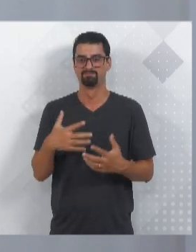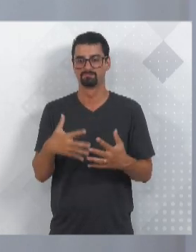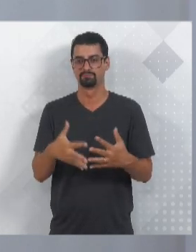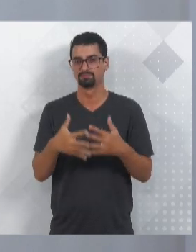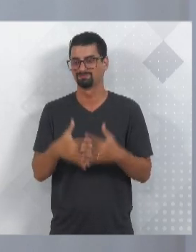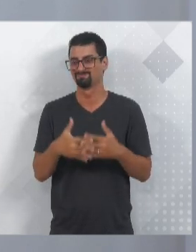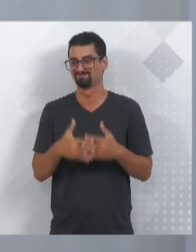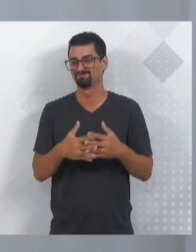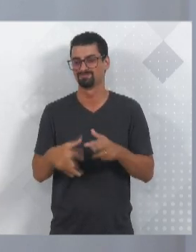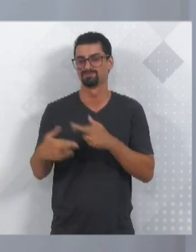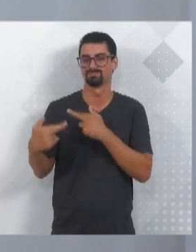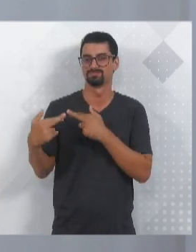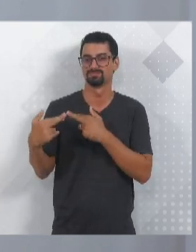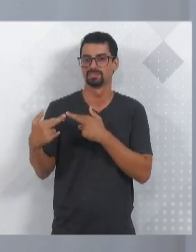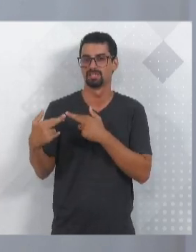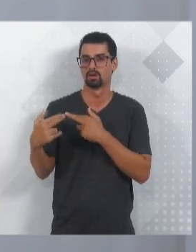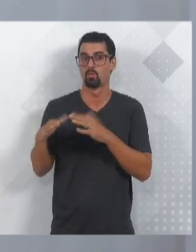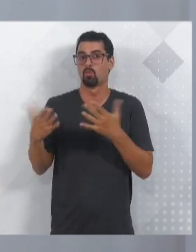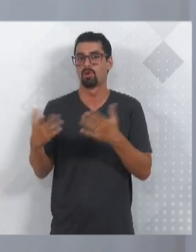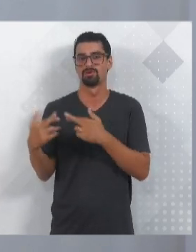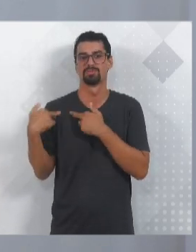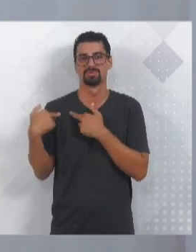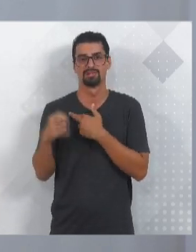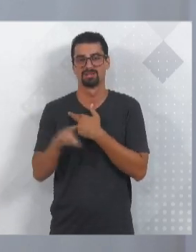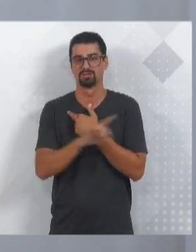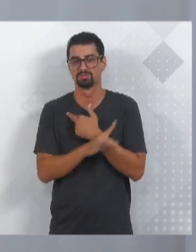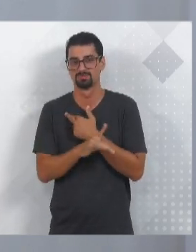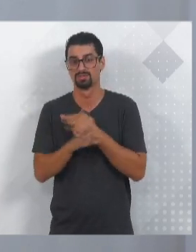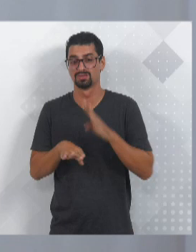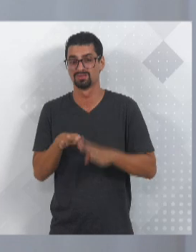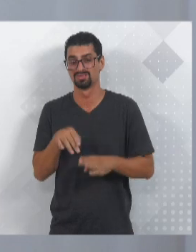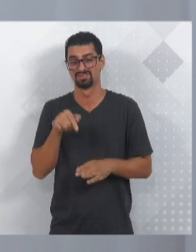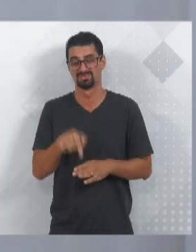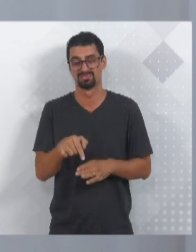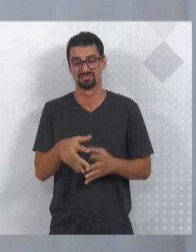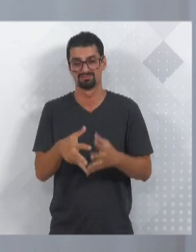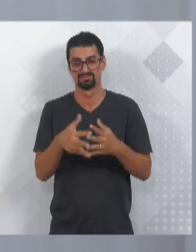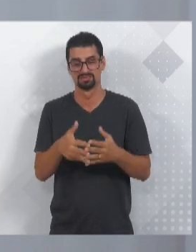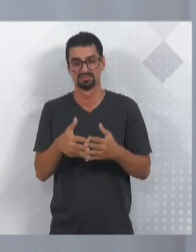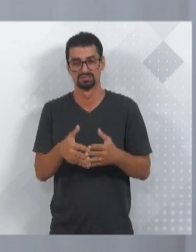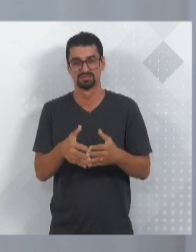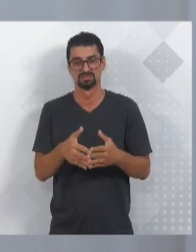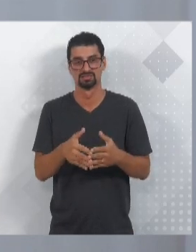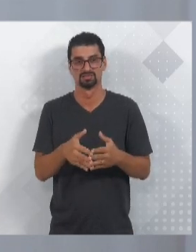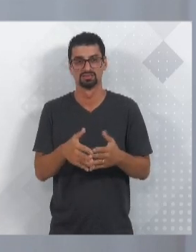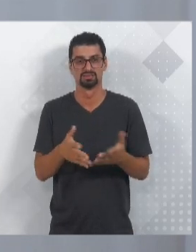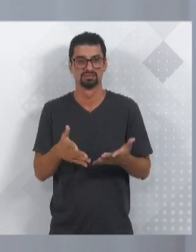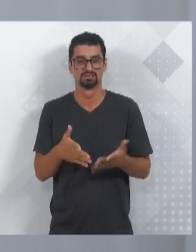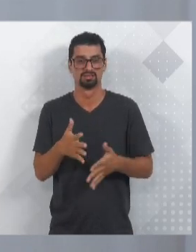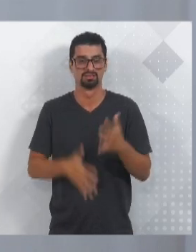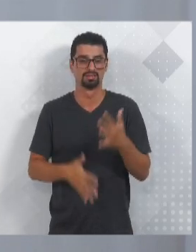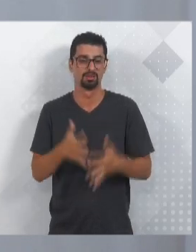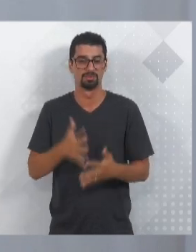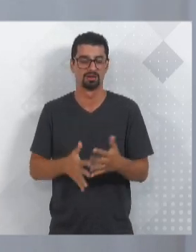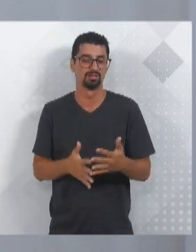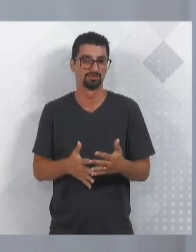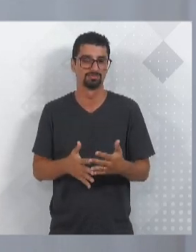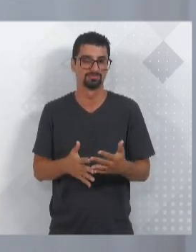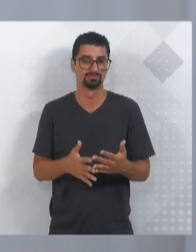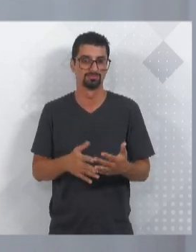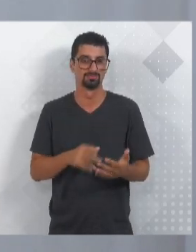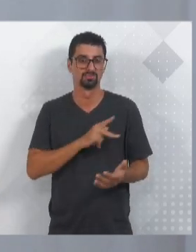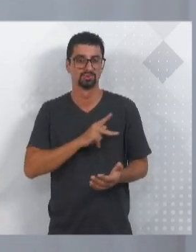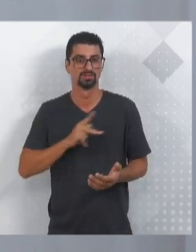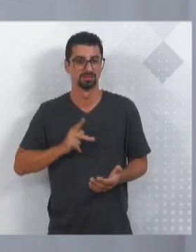relação aos papéis, e, às vezes, esse conflito gera a inércia, inclusive, de outra política pública.